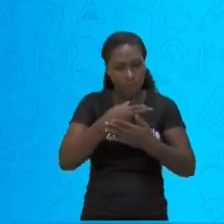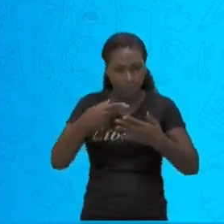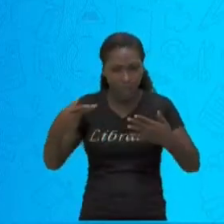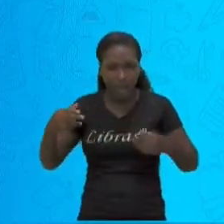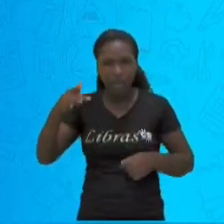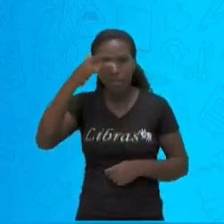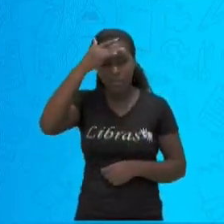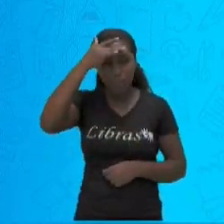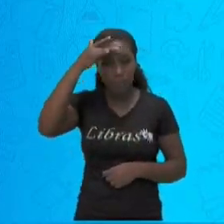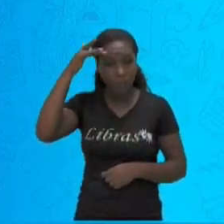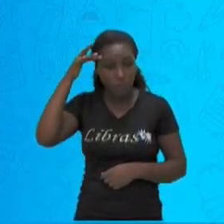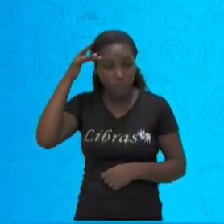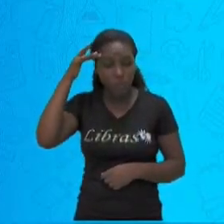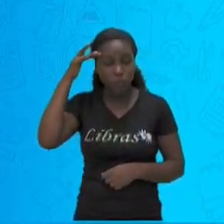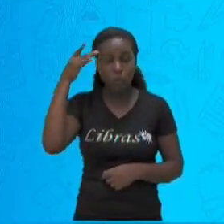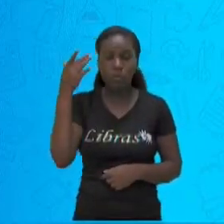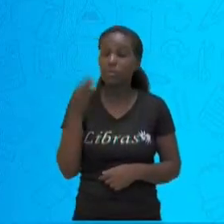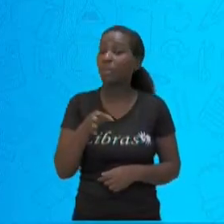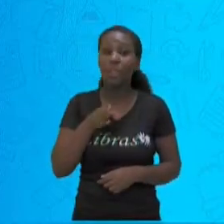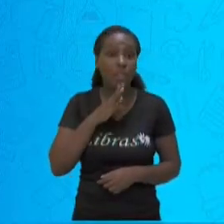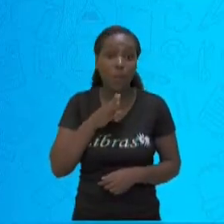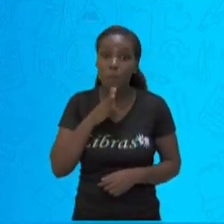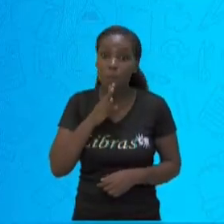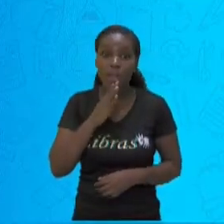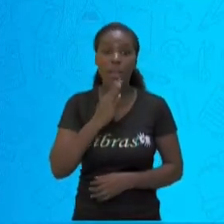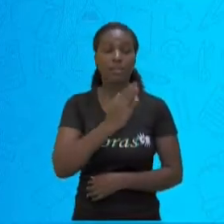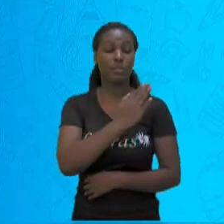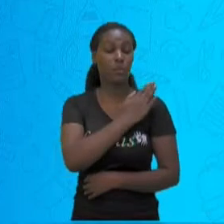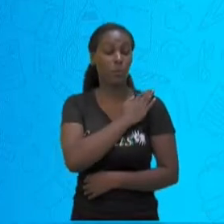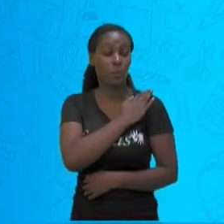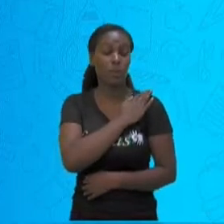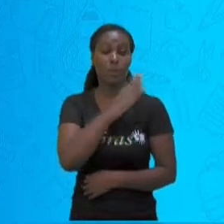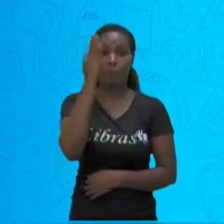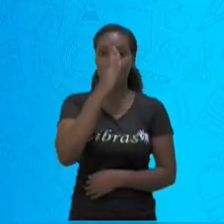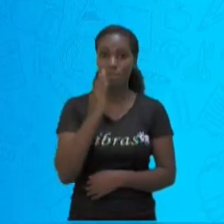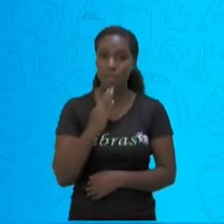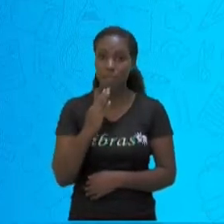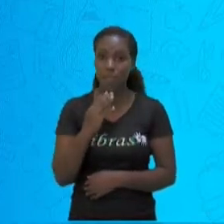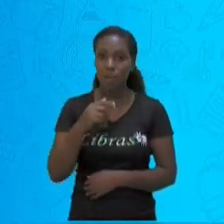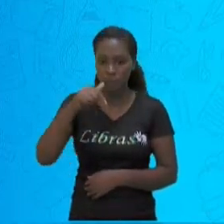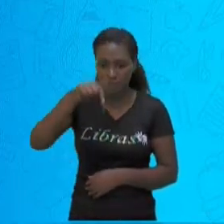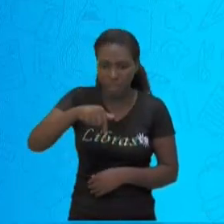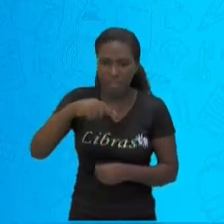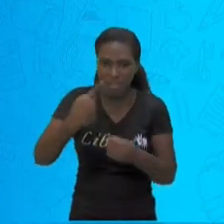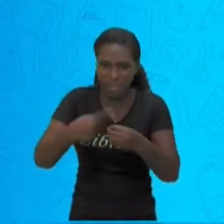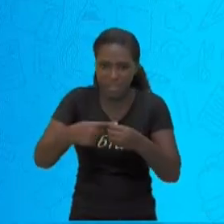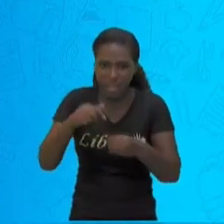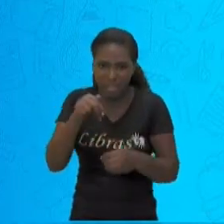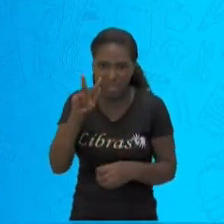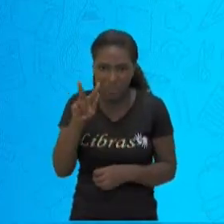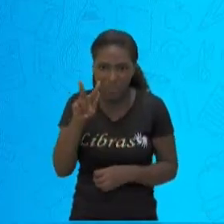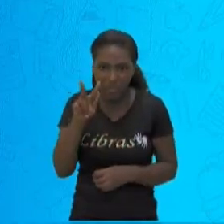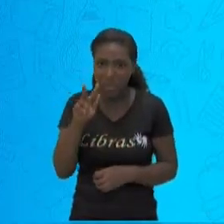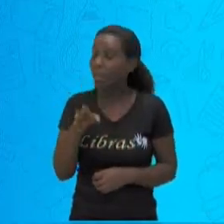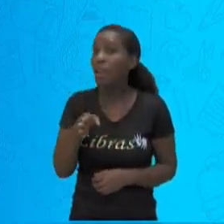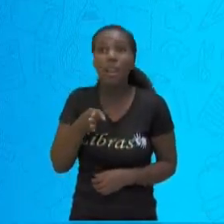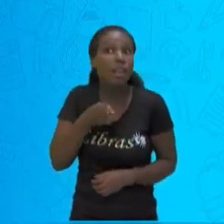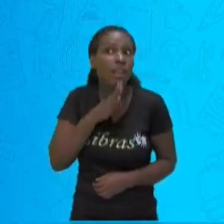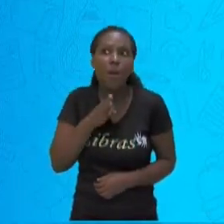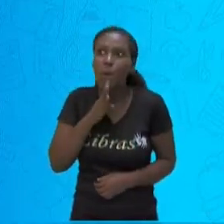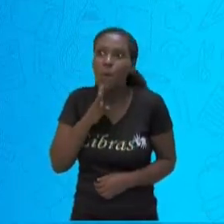de Valadares, tá? E nós precisamos aprender a resgatar